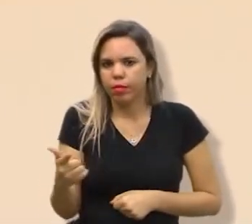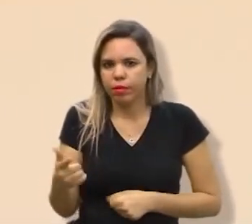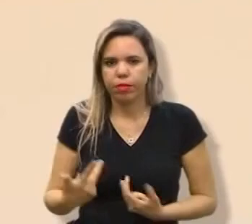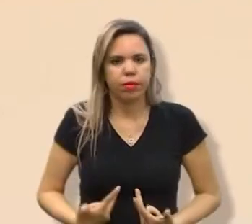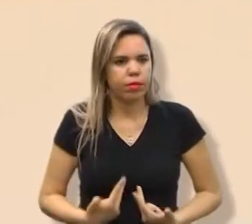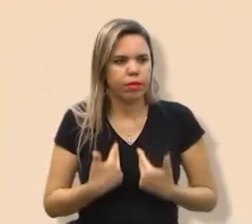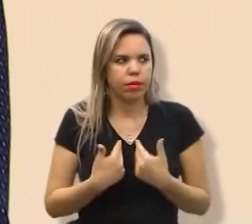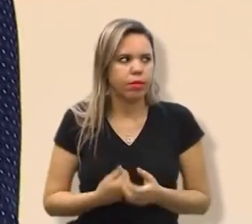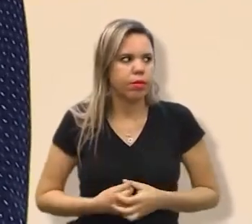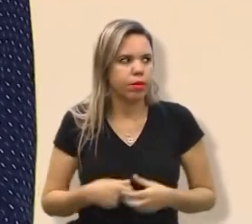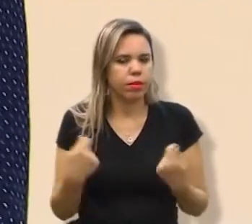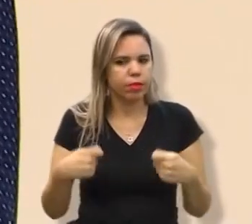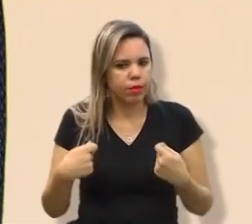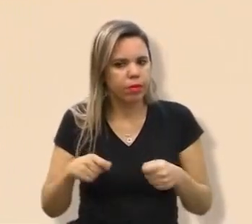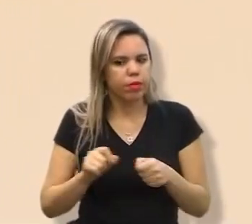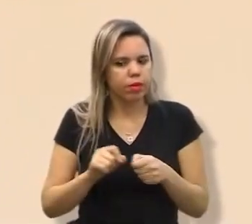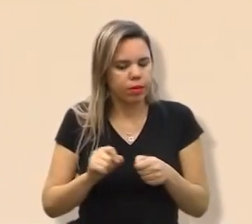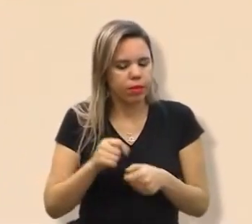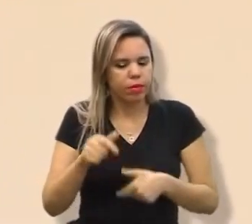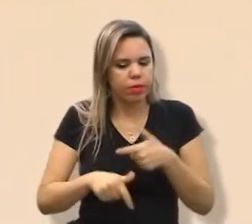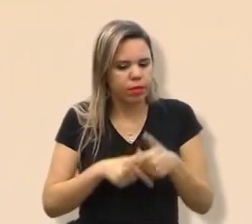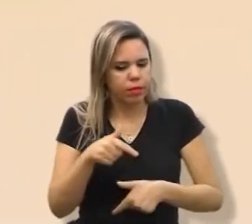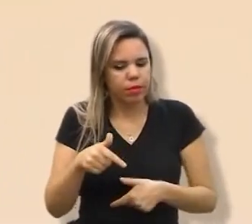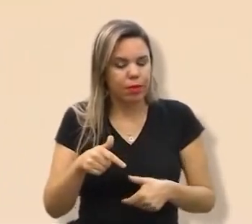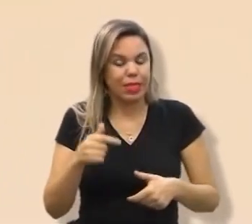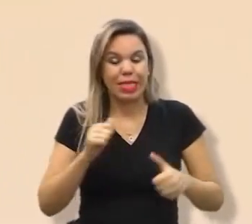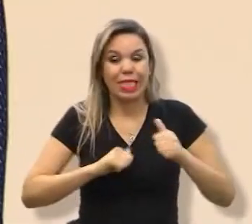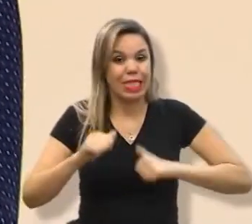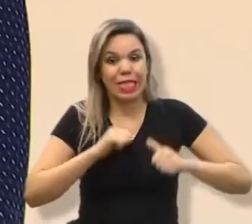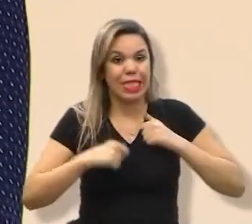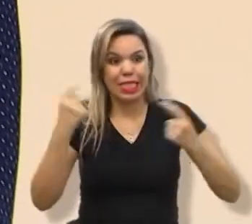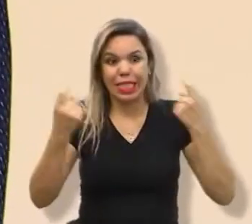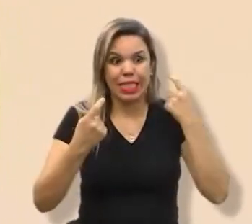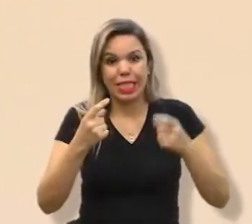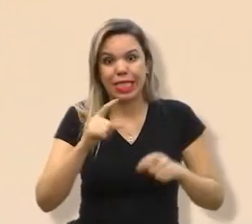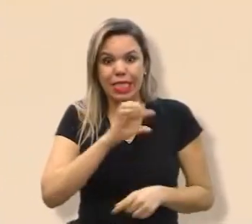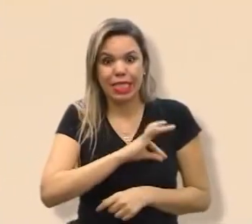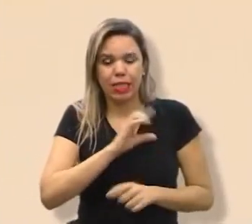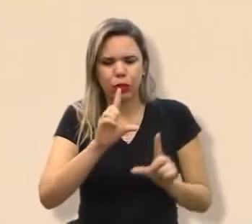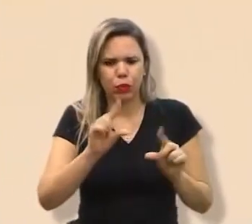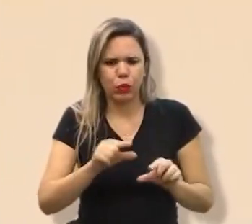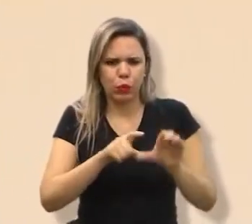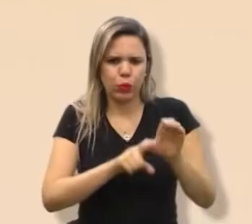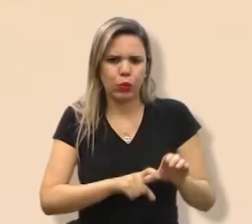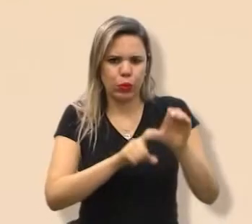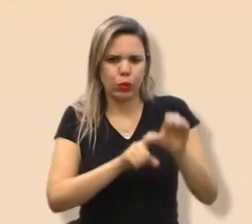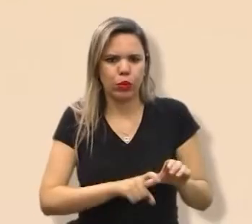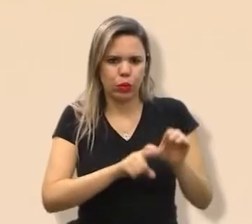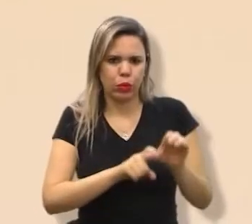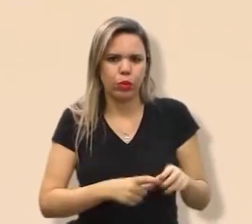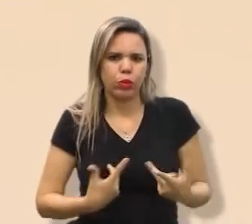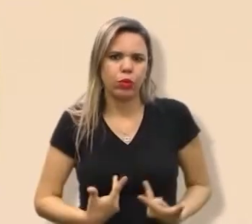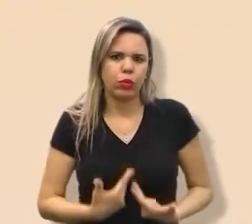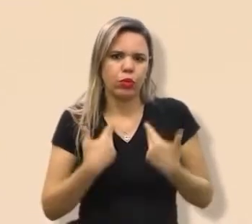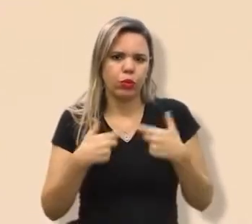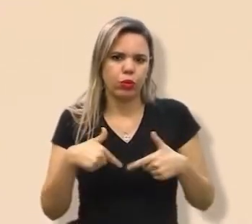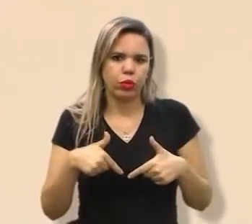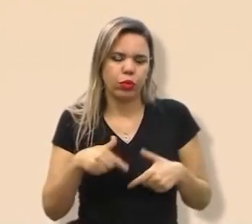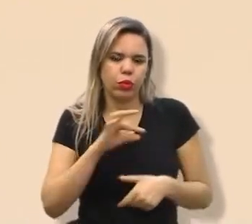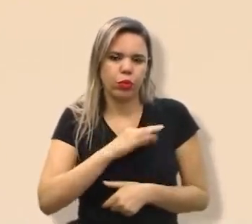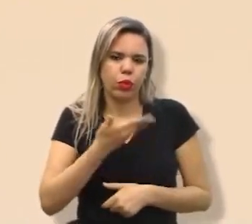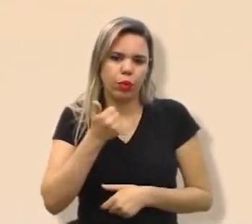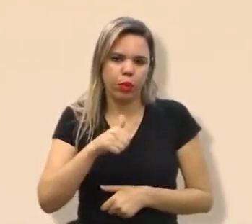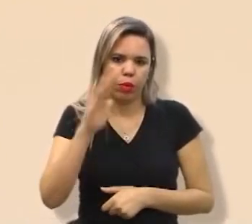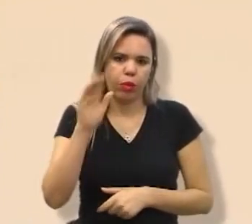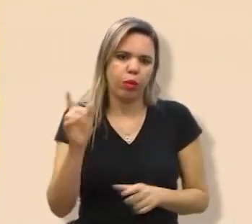não tinha cirurgia e eu precisava fazer algo. Eu estava desesperado porque a minha renda caiu muito. Eu dependo também da produção de cirurgias para eu